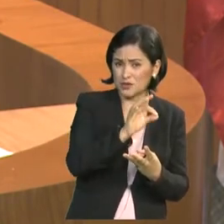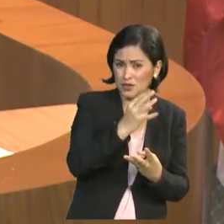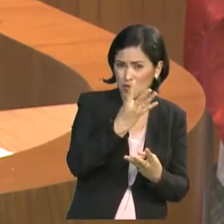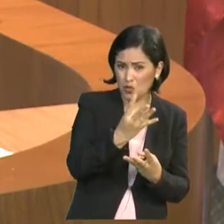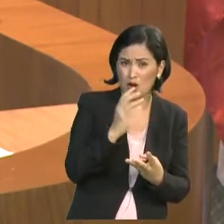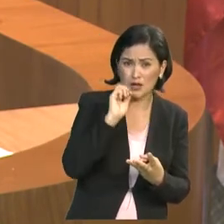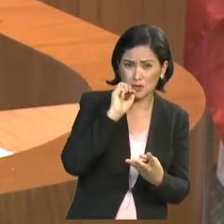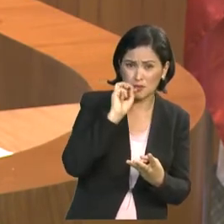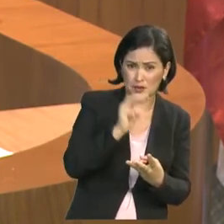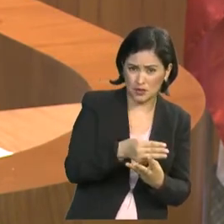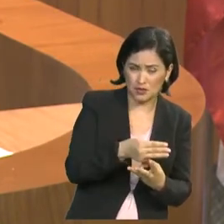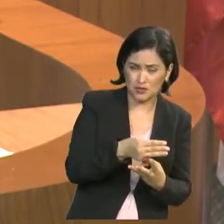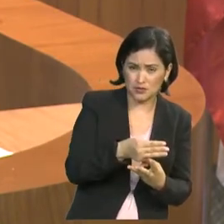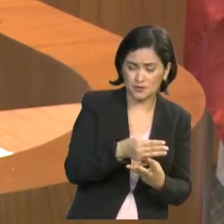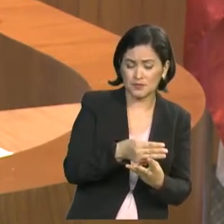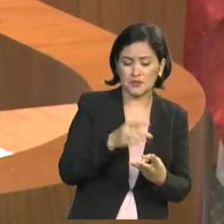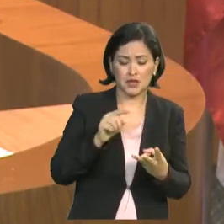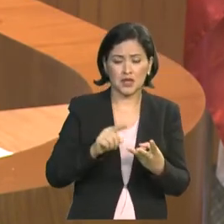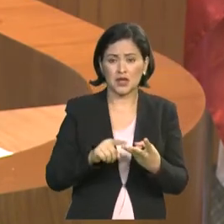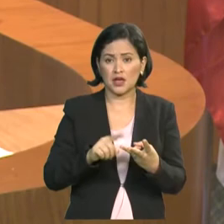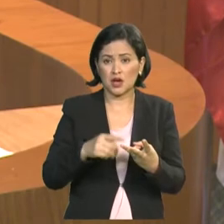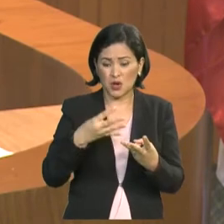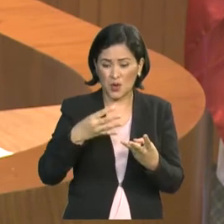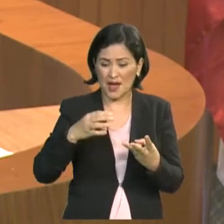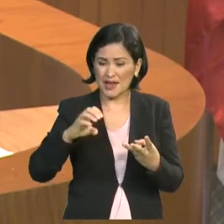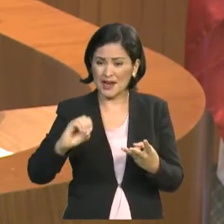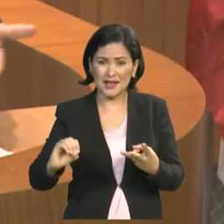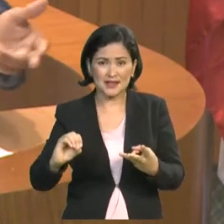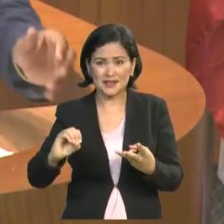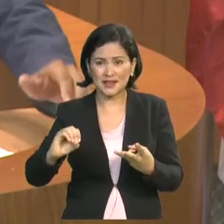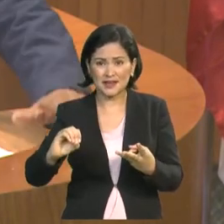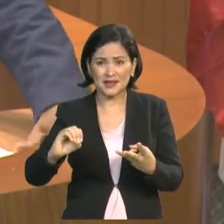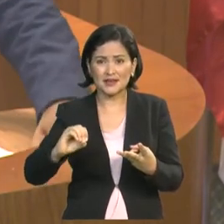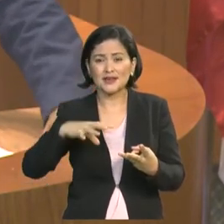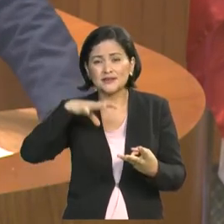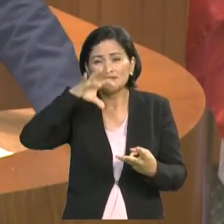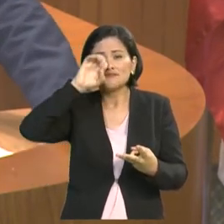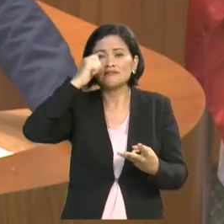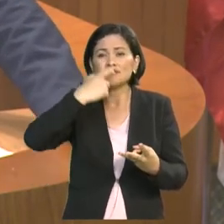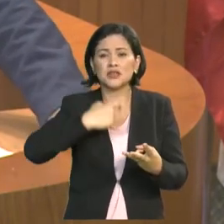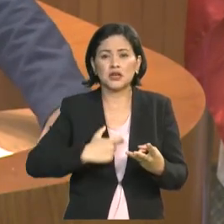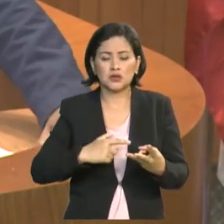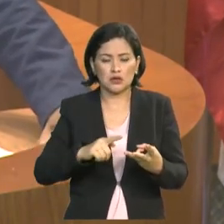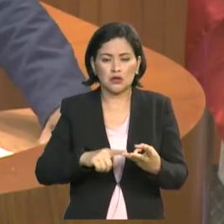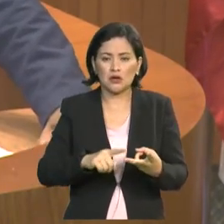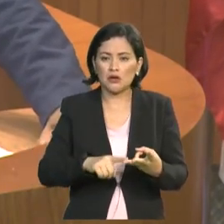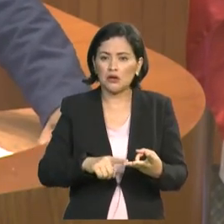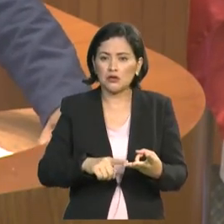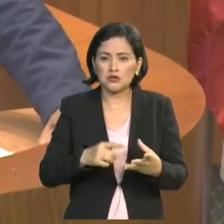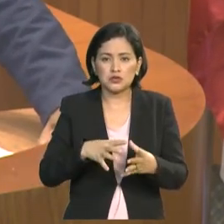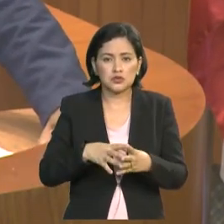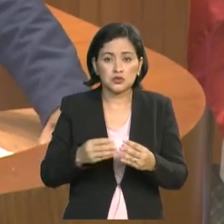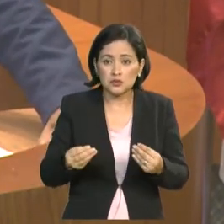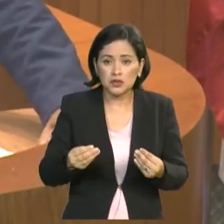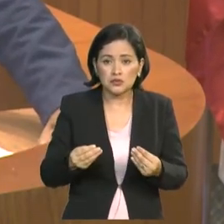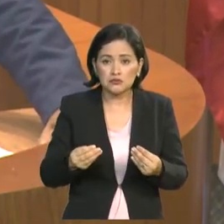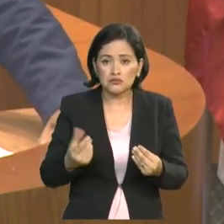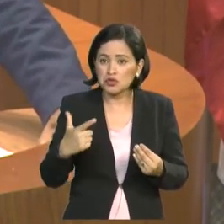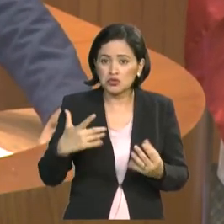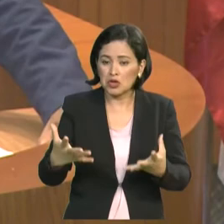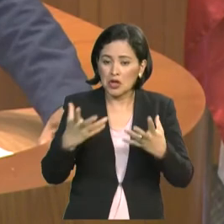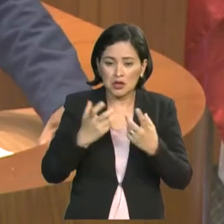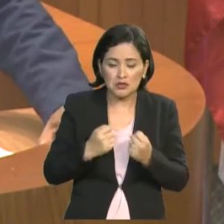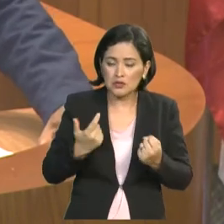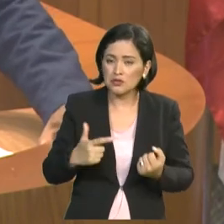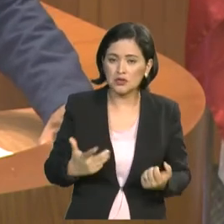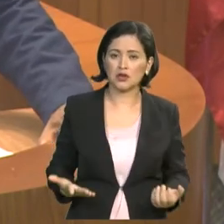só foi devolvido uma parte desse dinheiro. E até hoje não tem explicação, não tem transparência do governo do Estado. Nós fomos os primeiros a cobrar, a denunciar